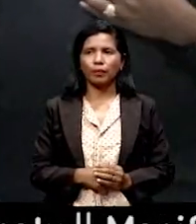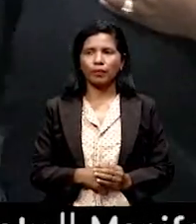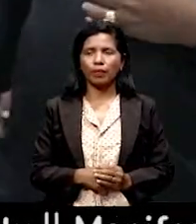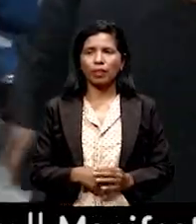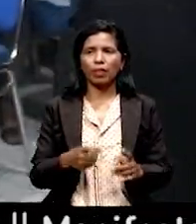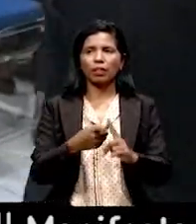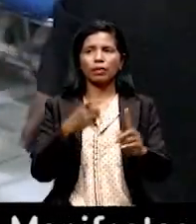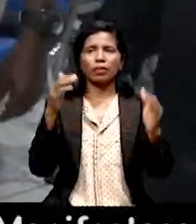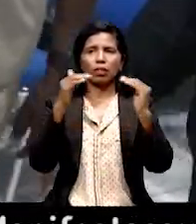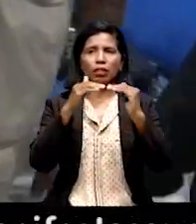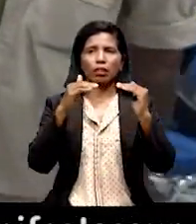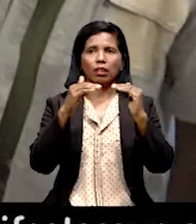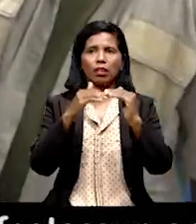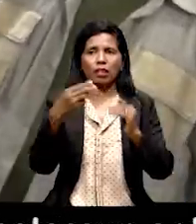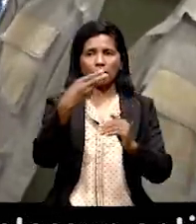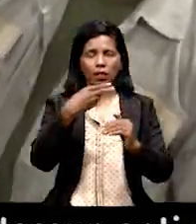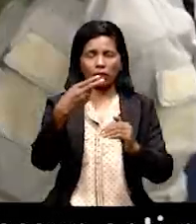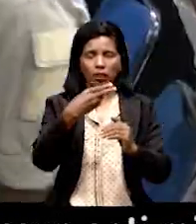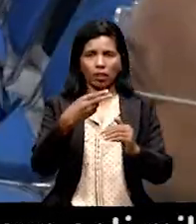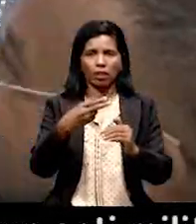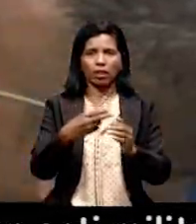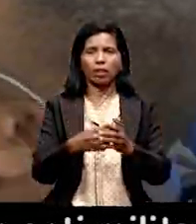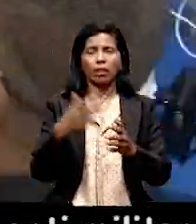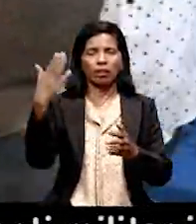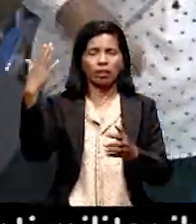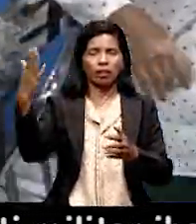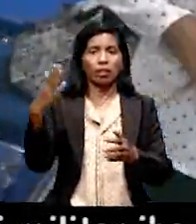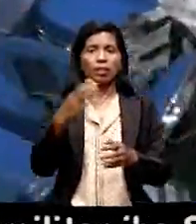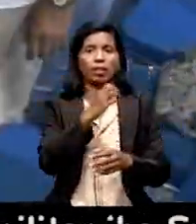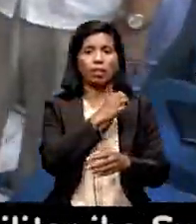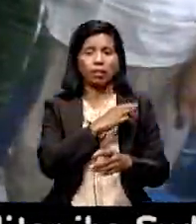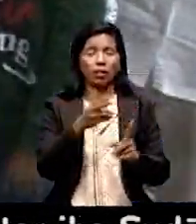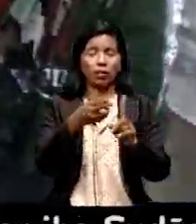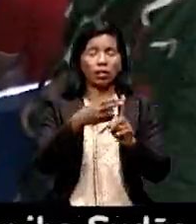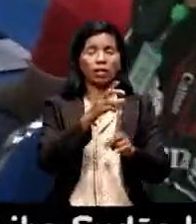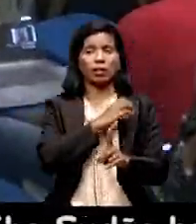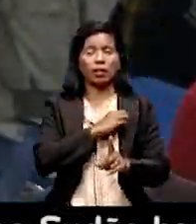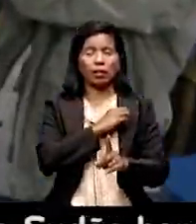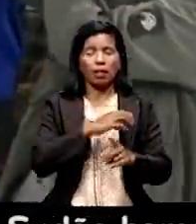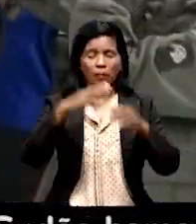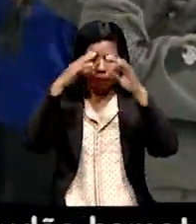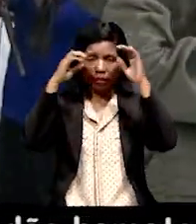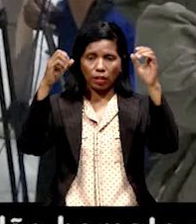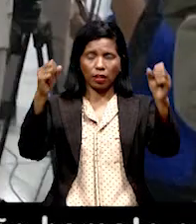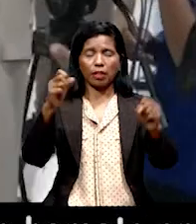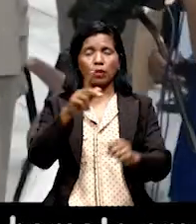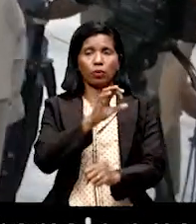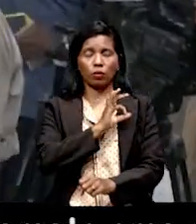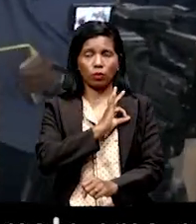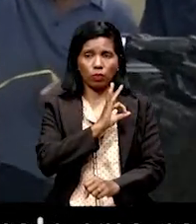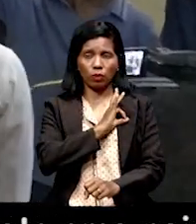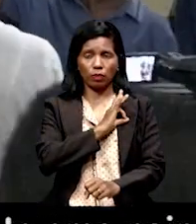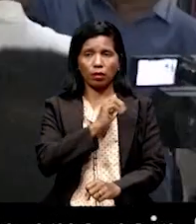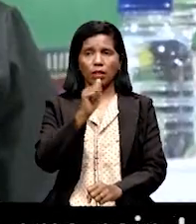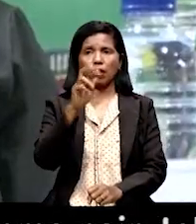Liu-se conferência para a imprensa Quintané e a Salão Esperança Delta Dili, presidente partido que mana caburas Unidade Nacional Timor-Leste,